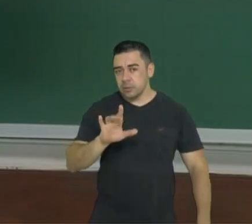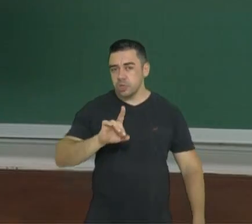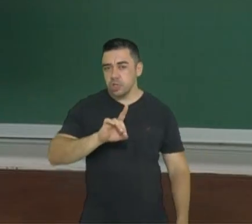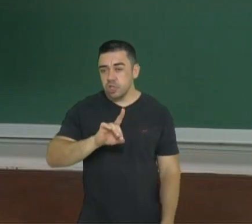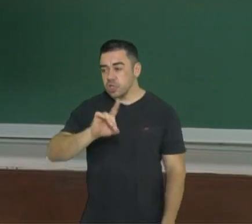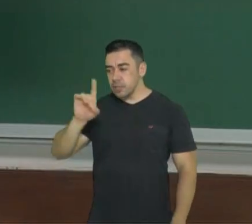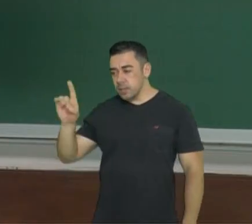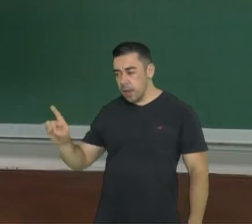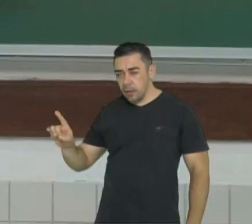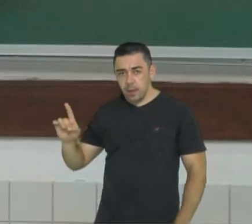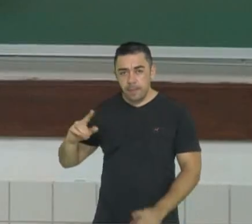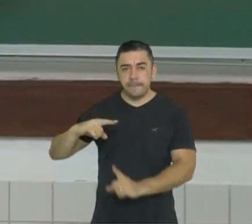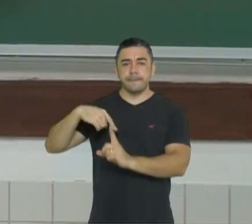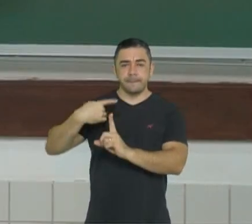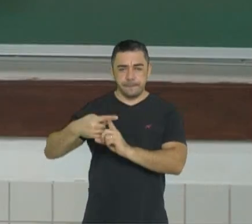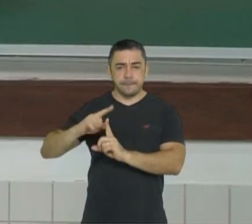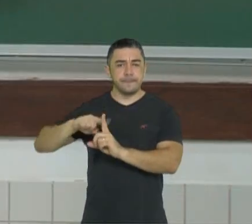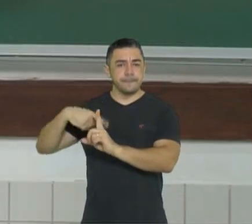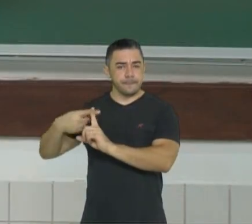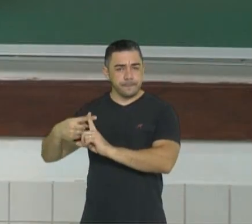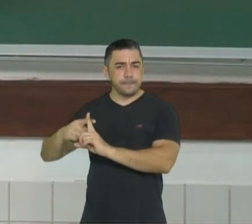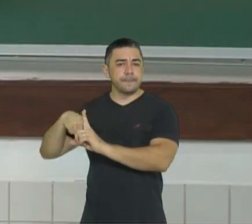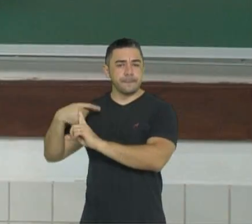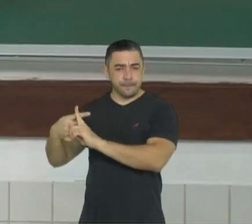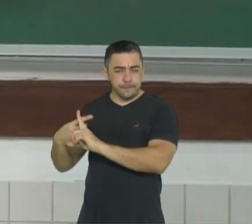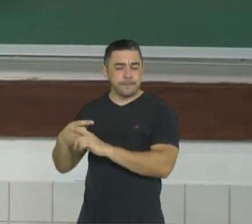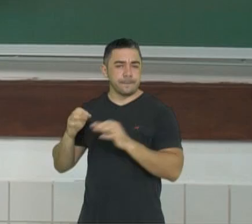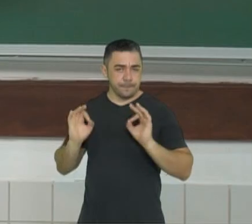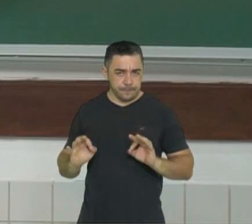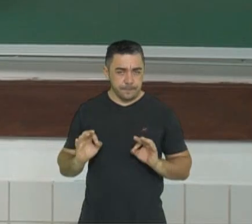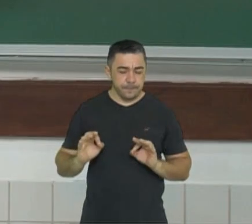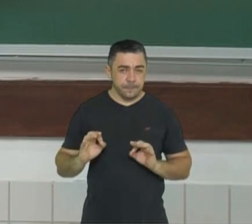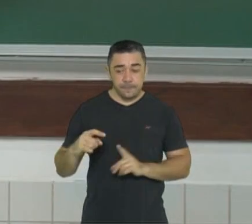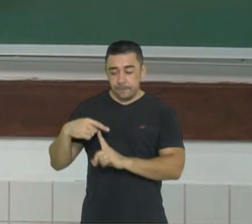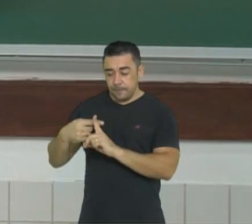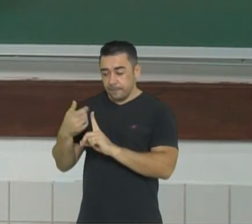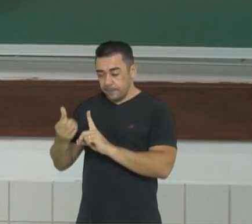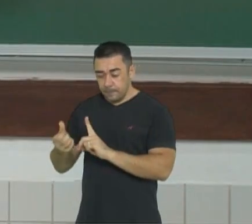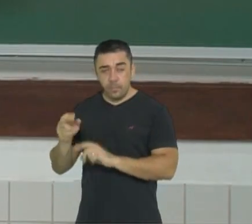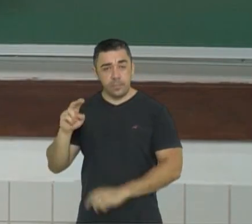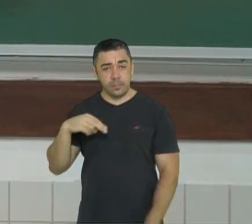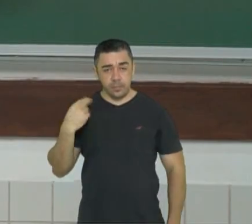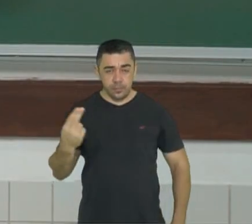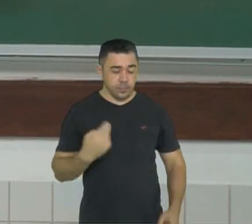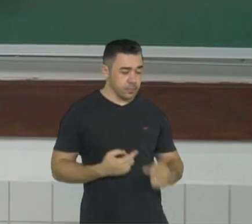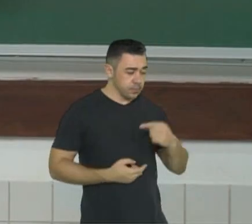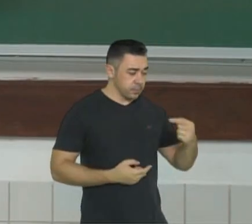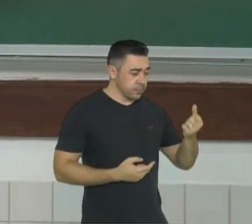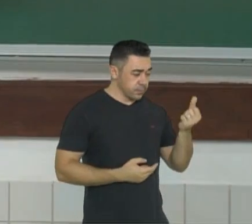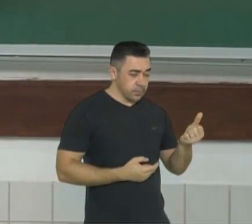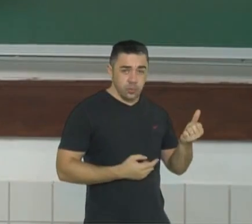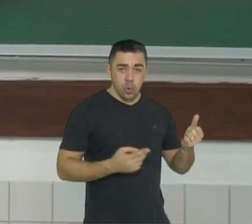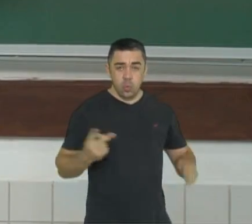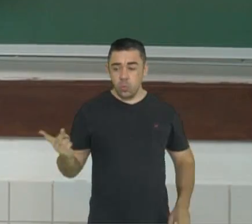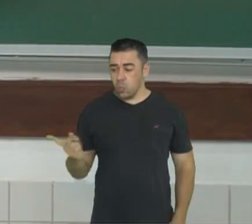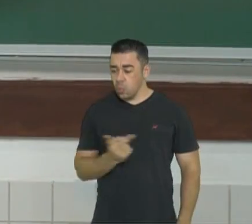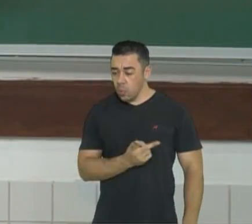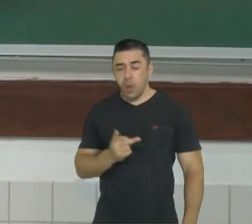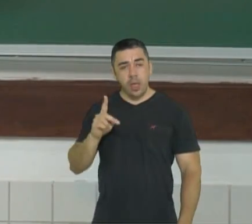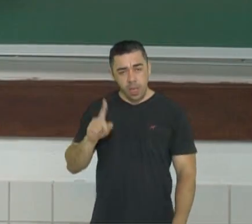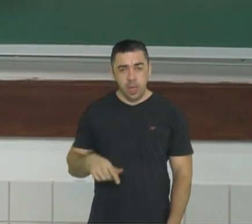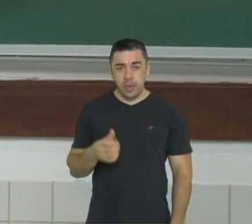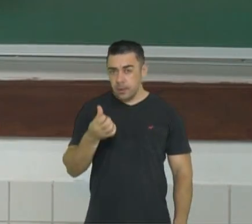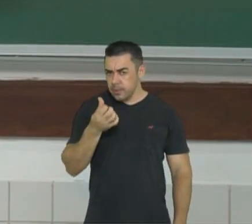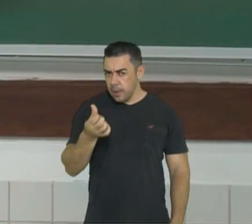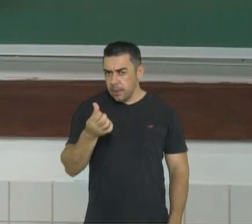então tanto módulo de menos seis como um módulo do Mas vocês é igual a 6 tranquilo relembrar